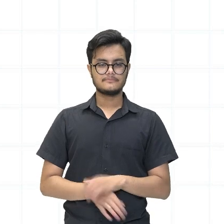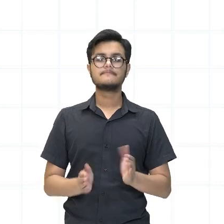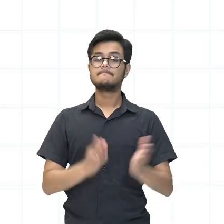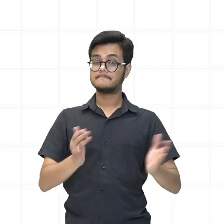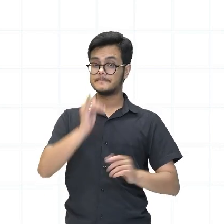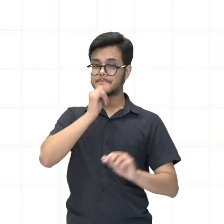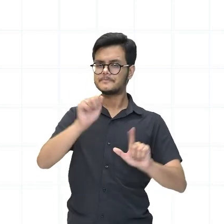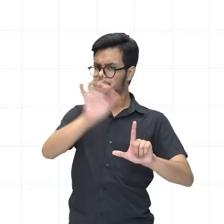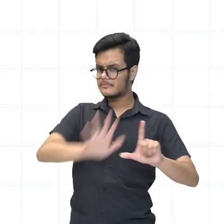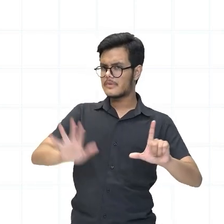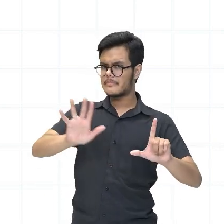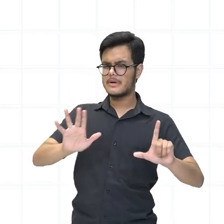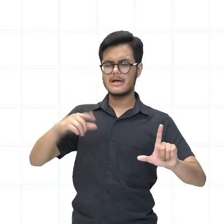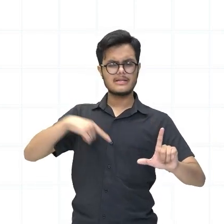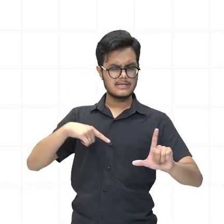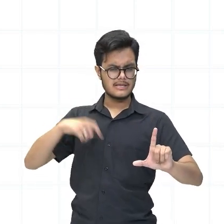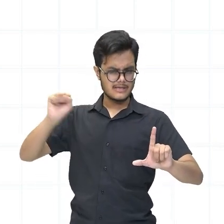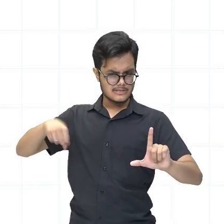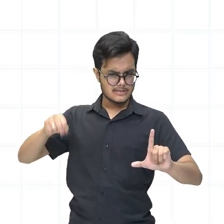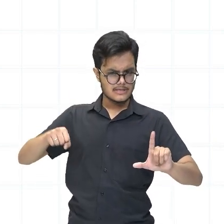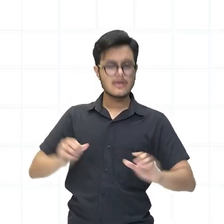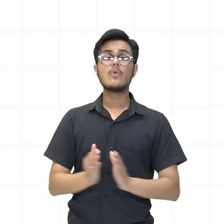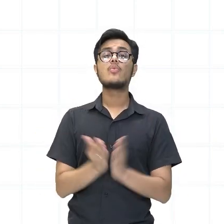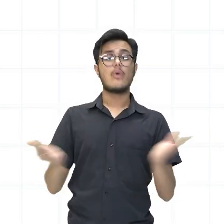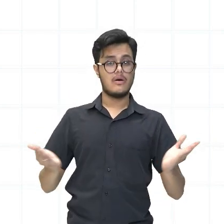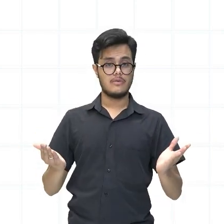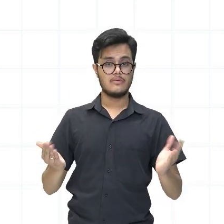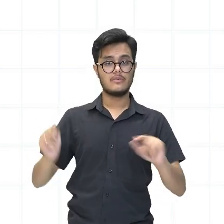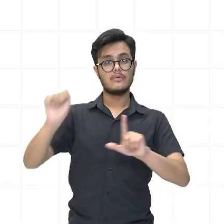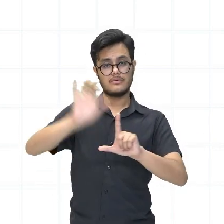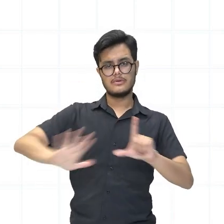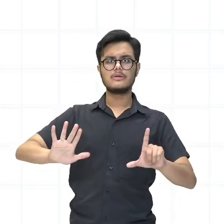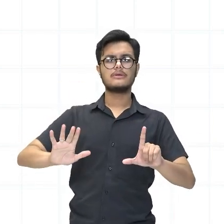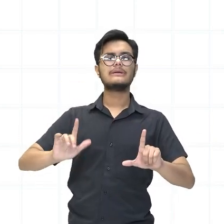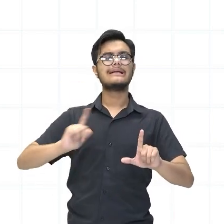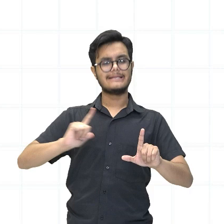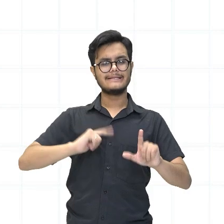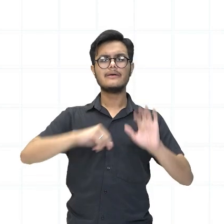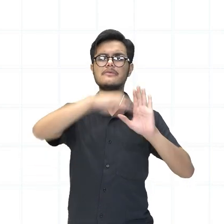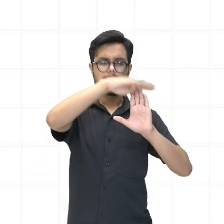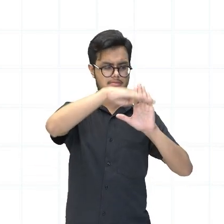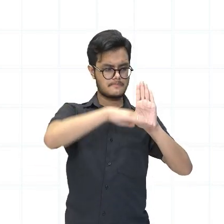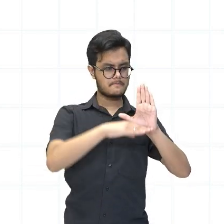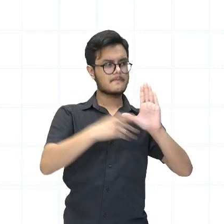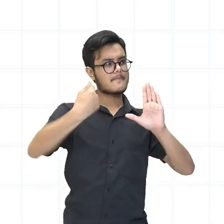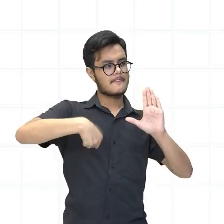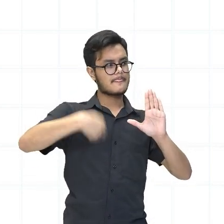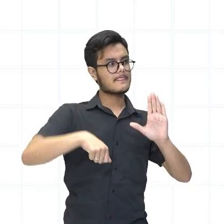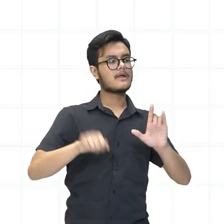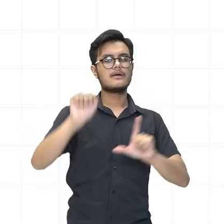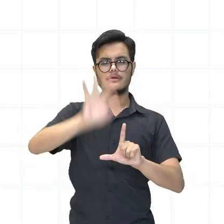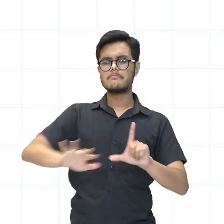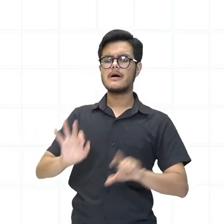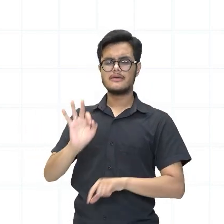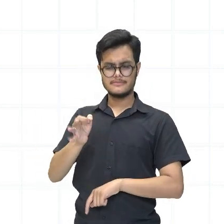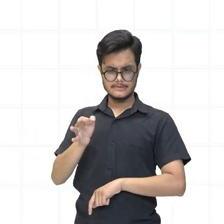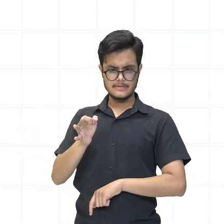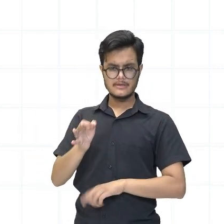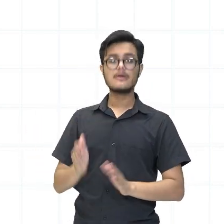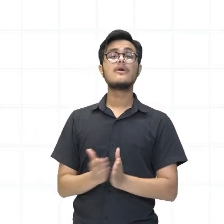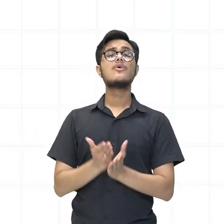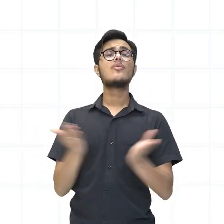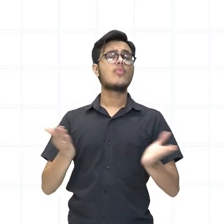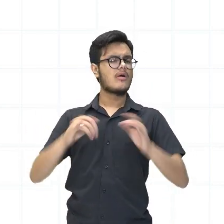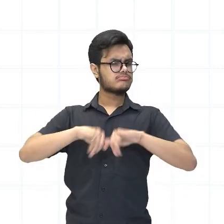a reportagem terá imagens, se sim, quais? Perceba que a autora escolheu ter imagem, sim. E imagens,